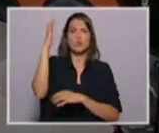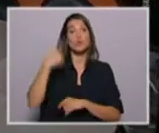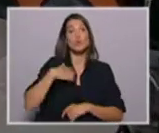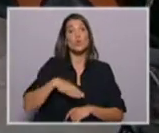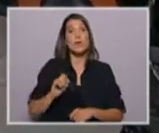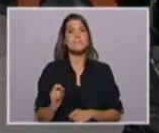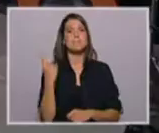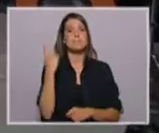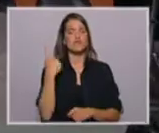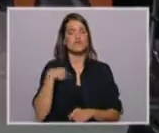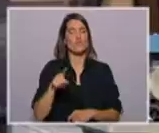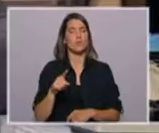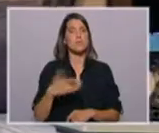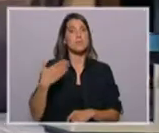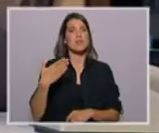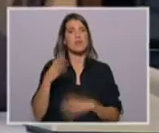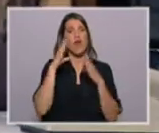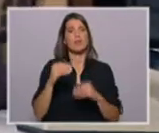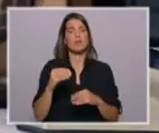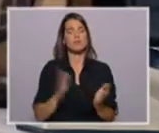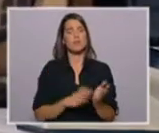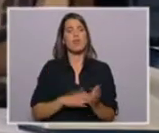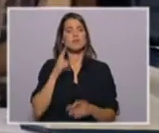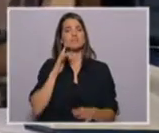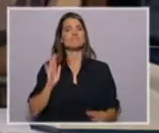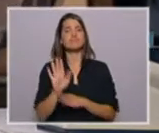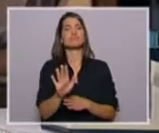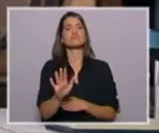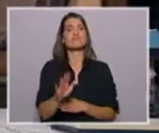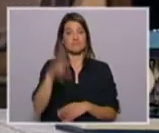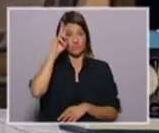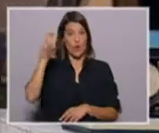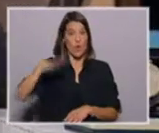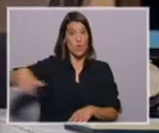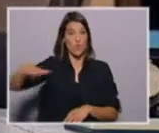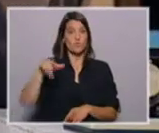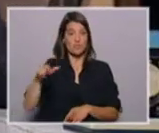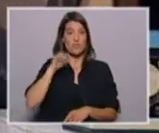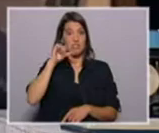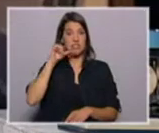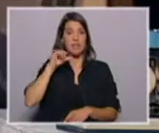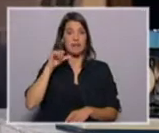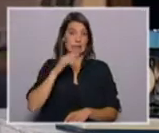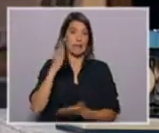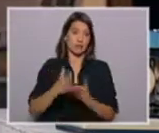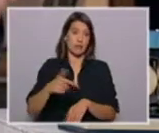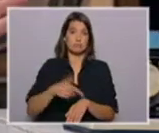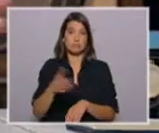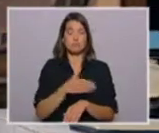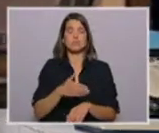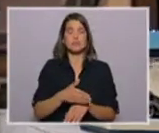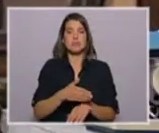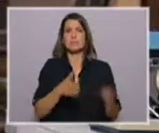chegar primeiro à Lua para mostrar que, apesar da União Soviética ter até àquela altura